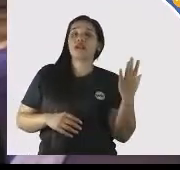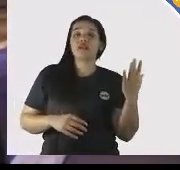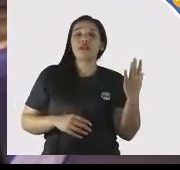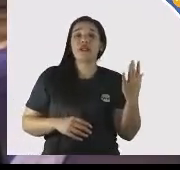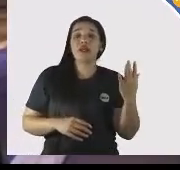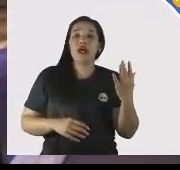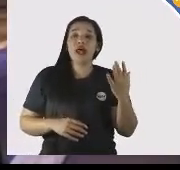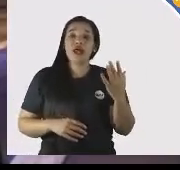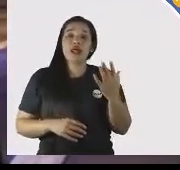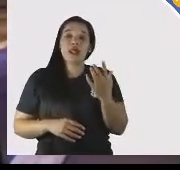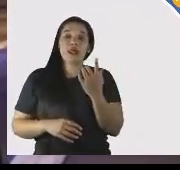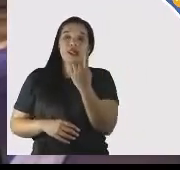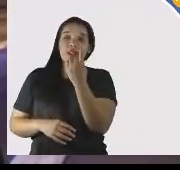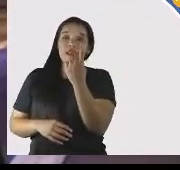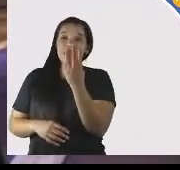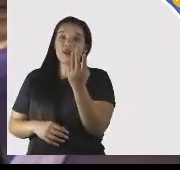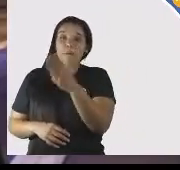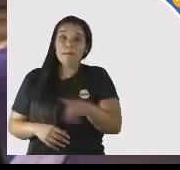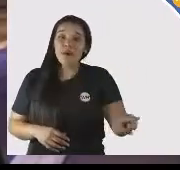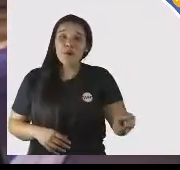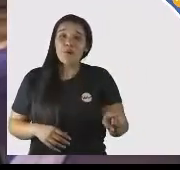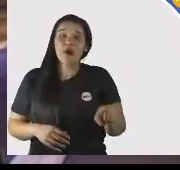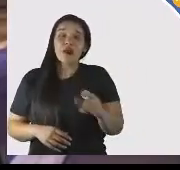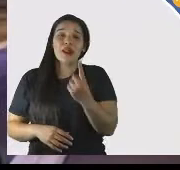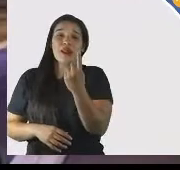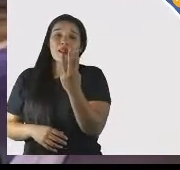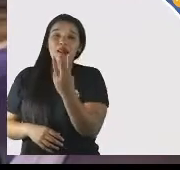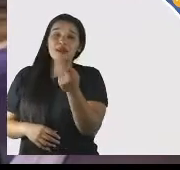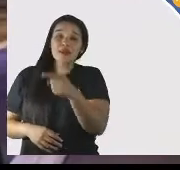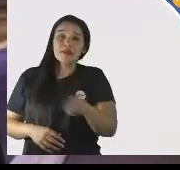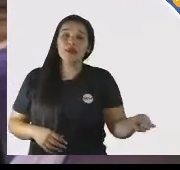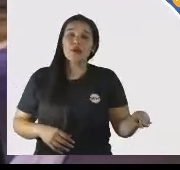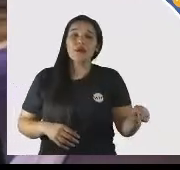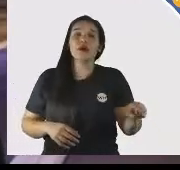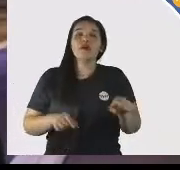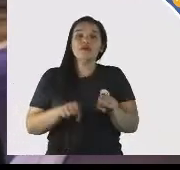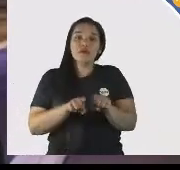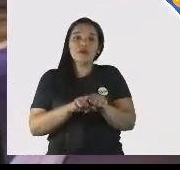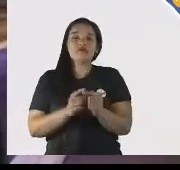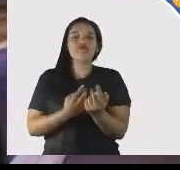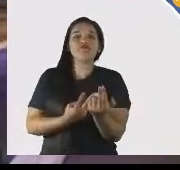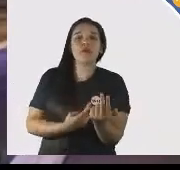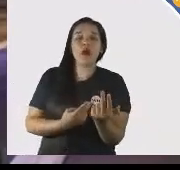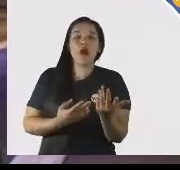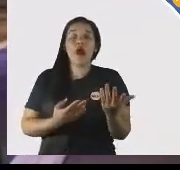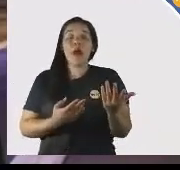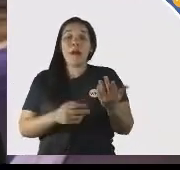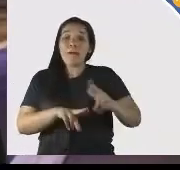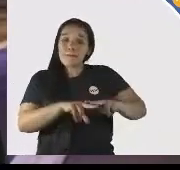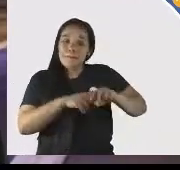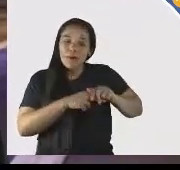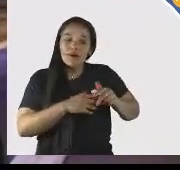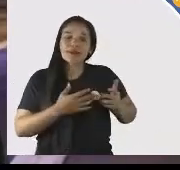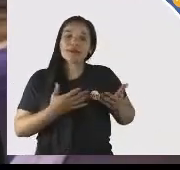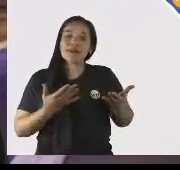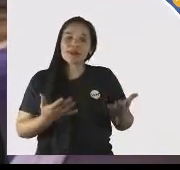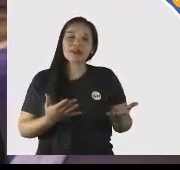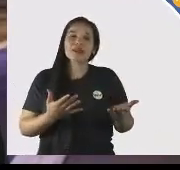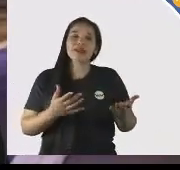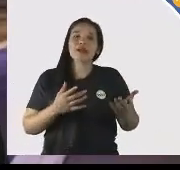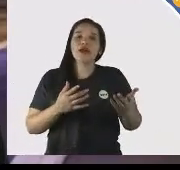em 1800 unidades emplacadas no ano passado ou seja por essa razão